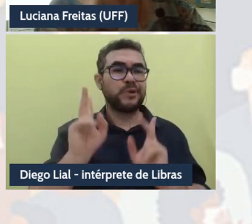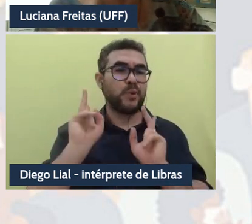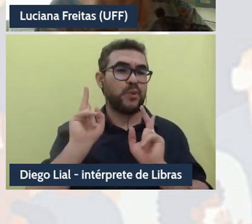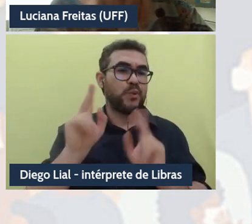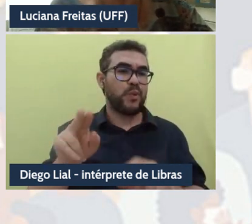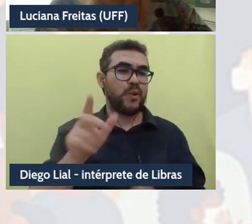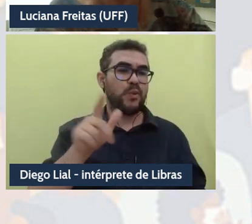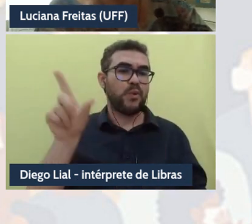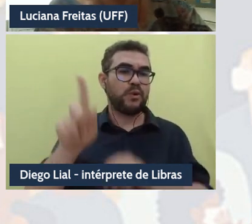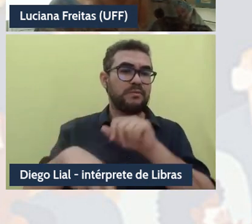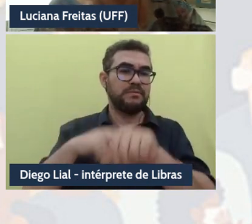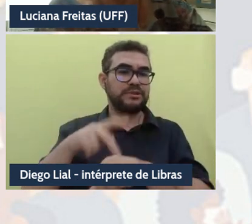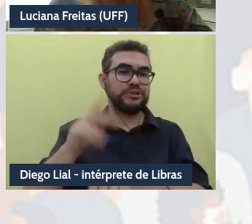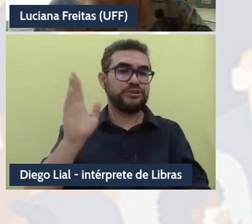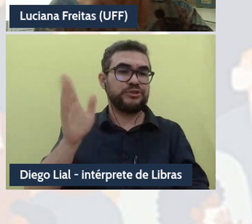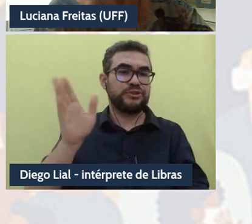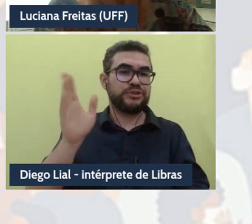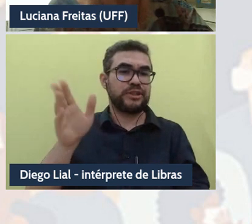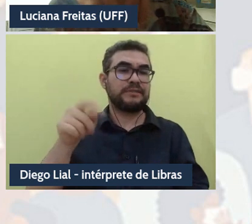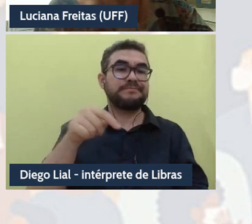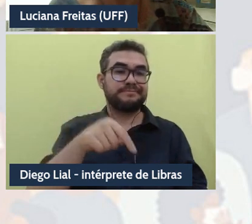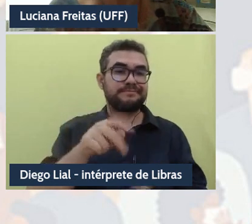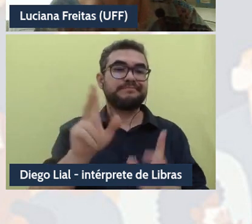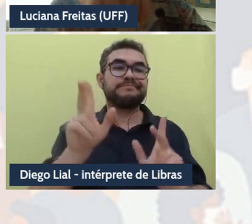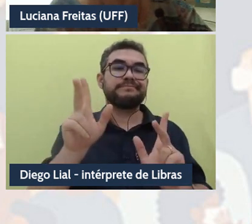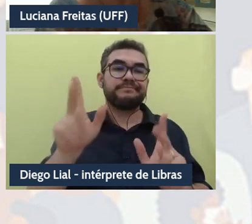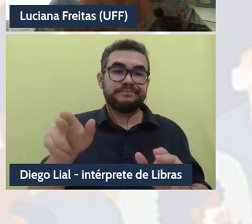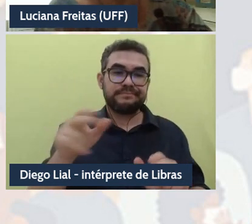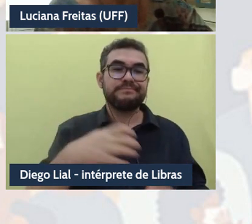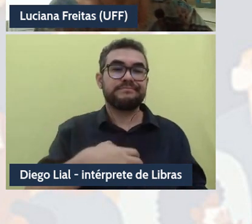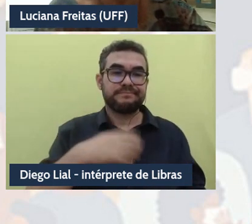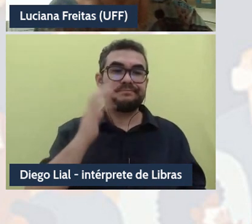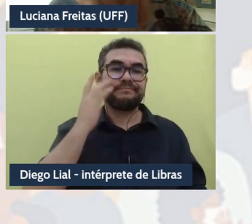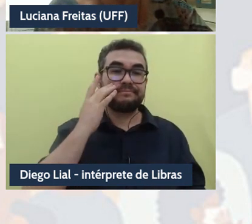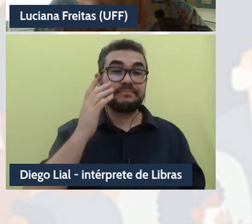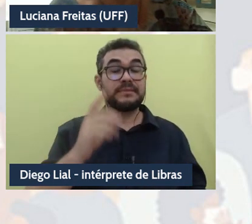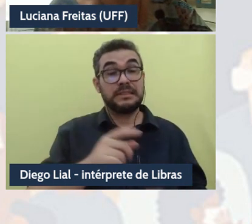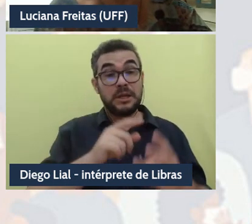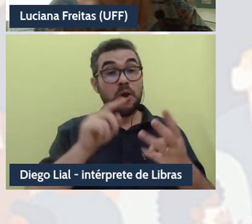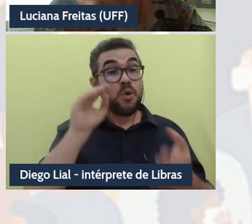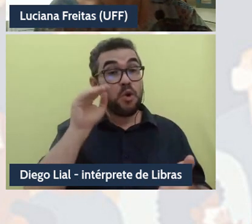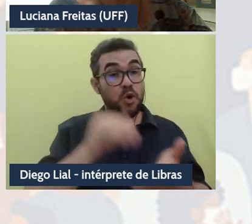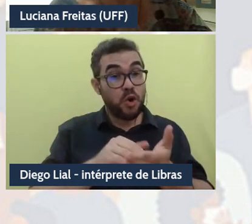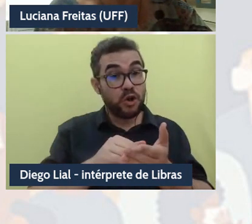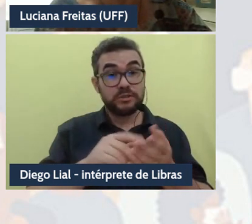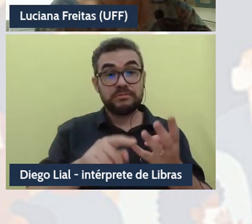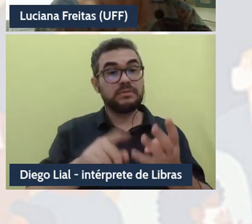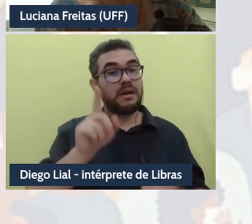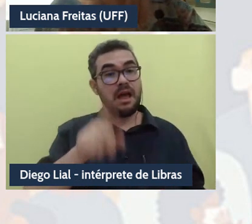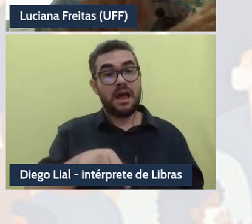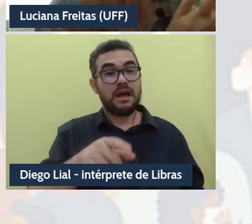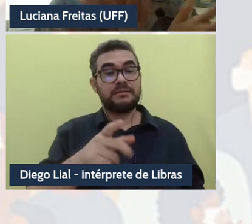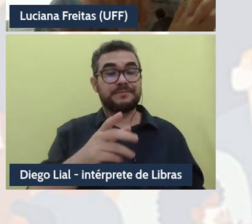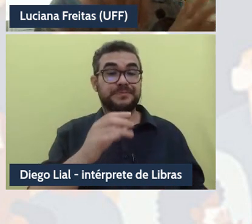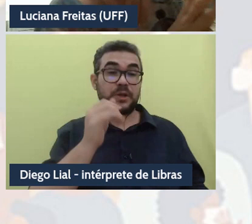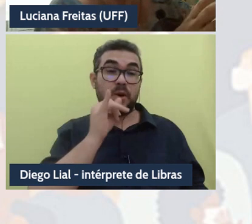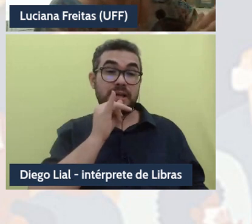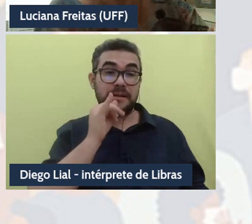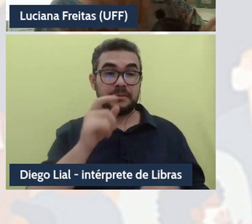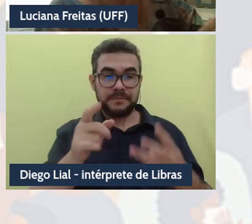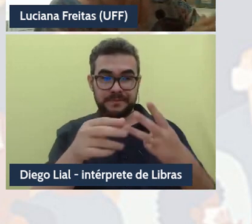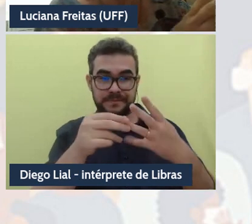a responsabilização e a privatização. Na verdade, a gente já tem alguns exemplos disso, né, de responsabilização. Aí